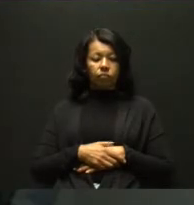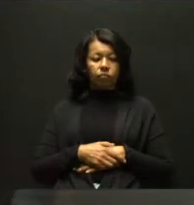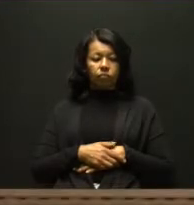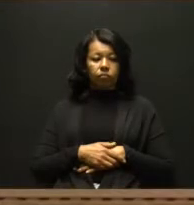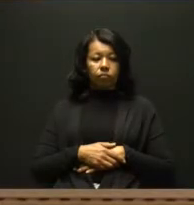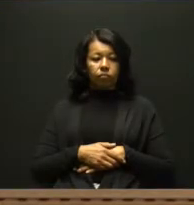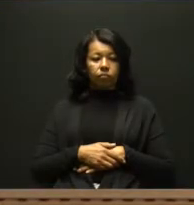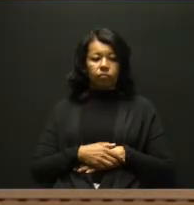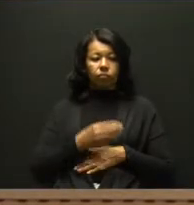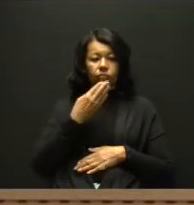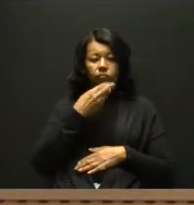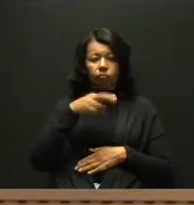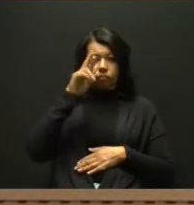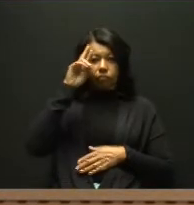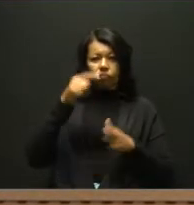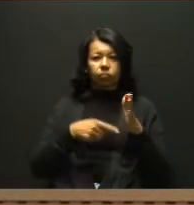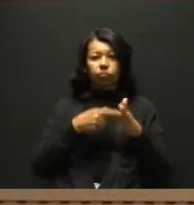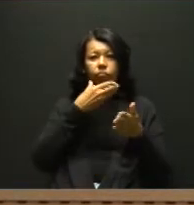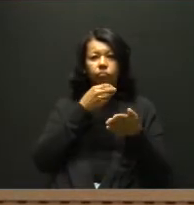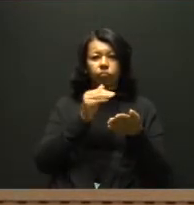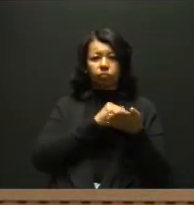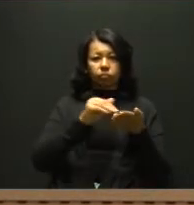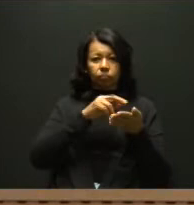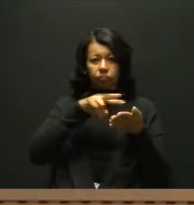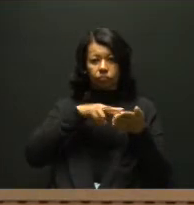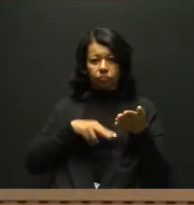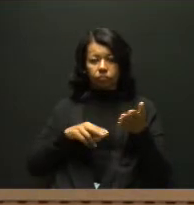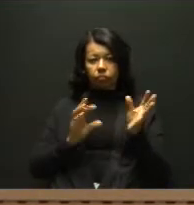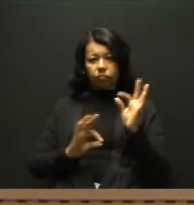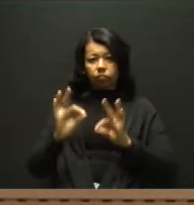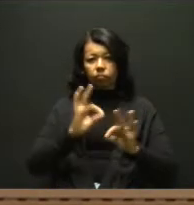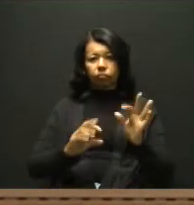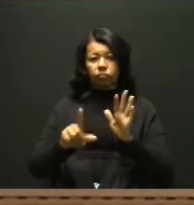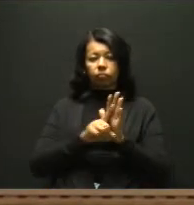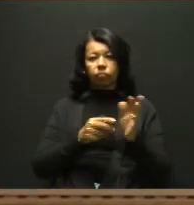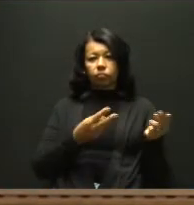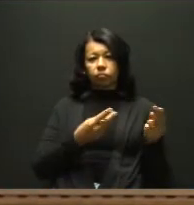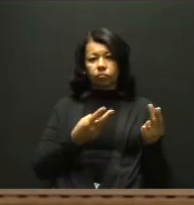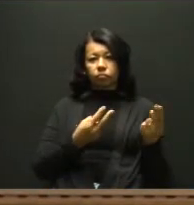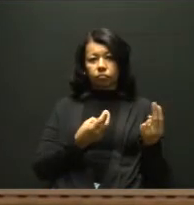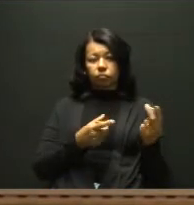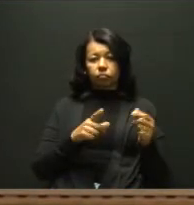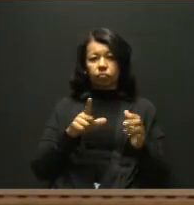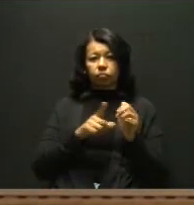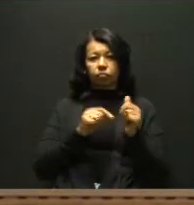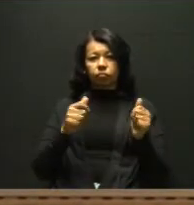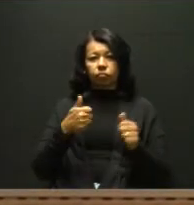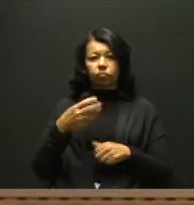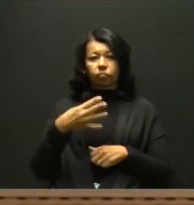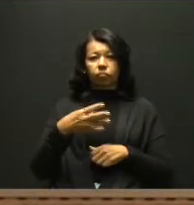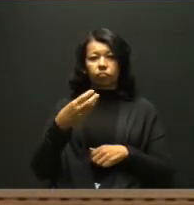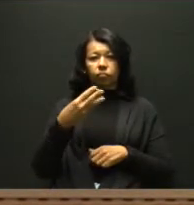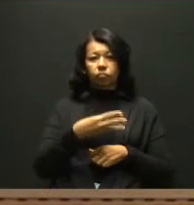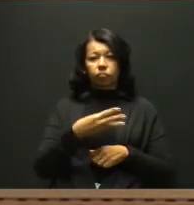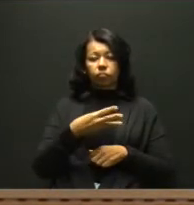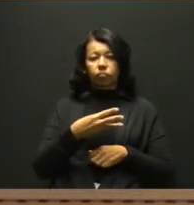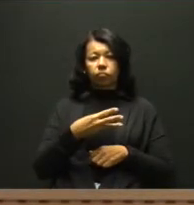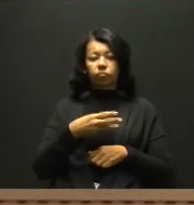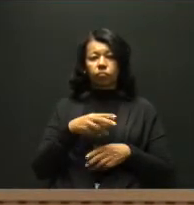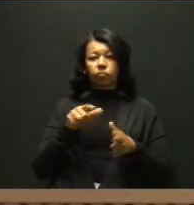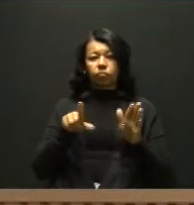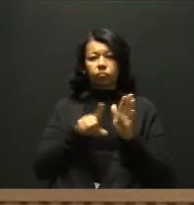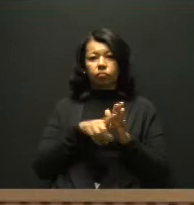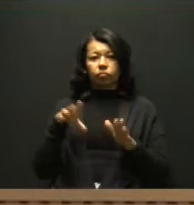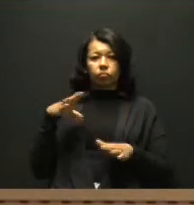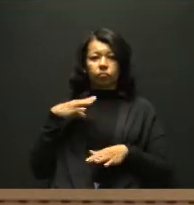solicito ao senhor primeiro secretário que proceda à leitura do projeto de lei conforme disposto no artigo 143 do regimento interno